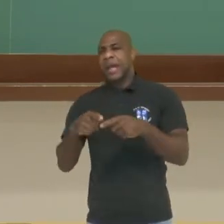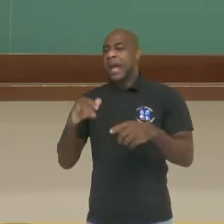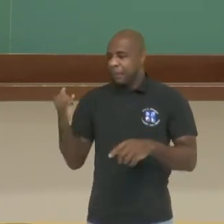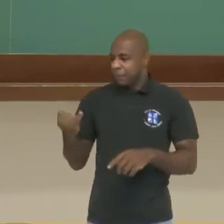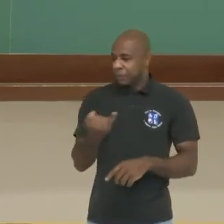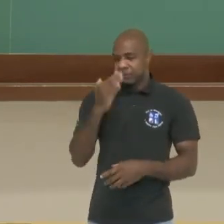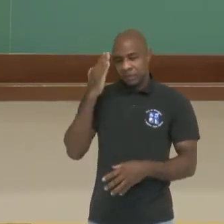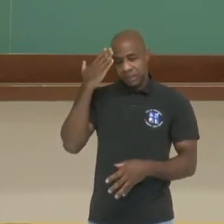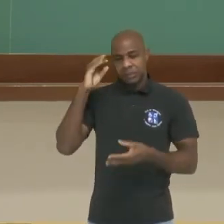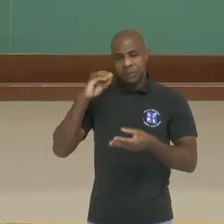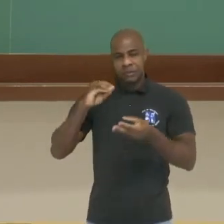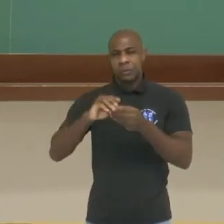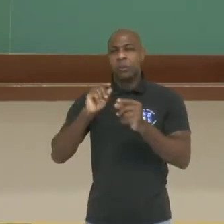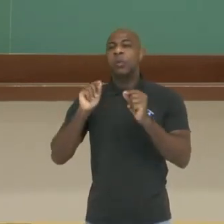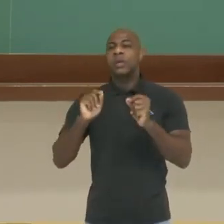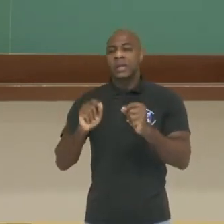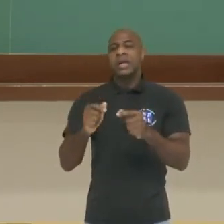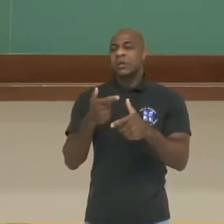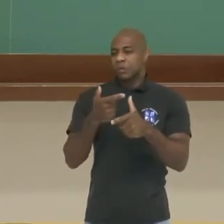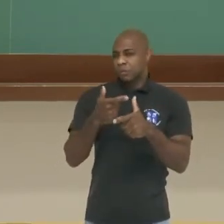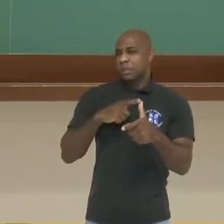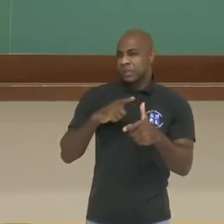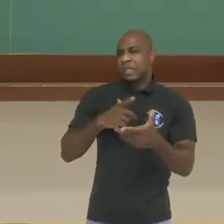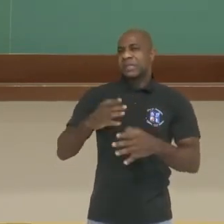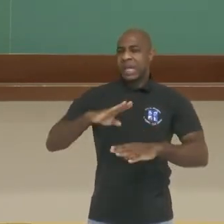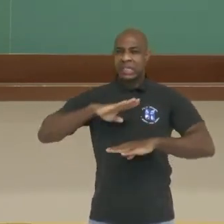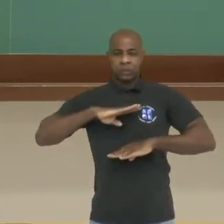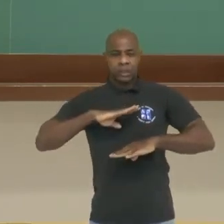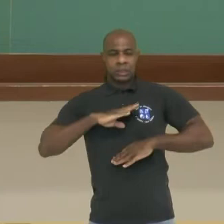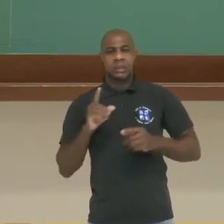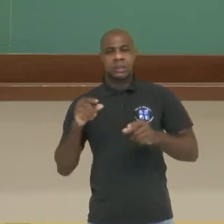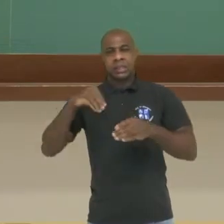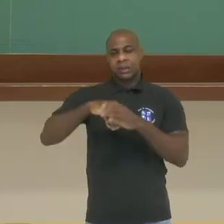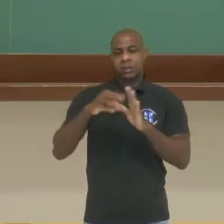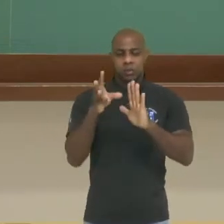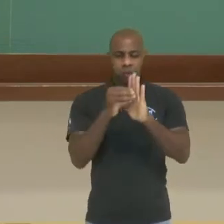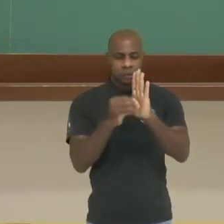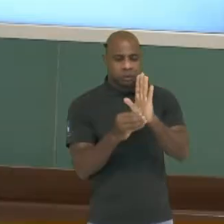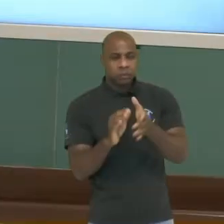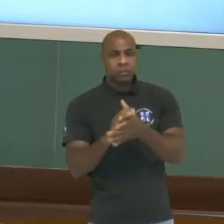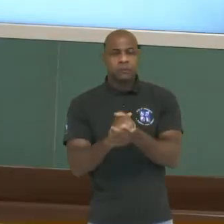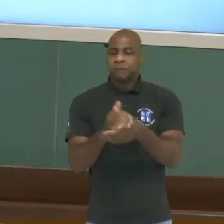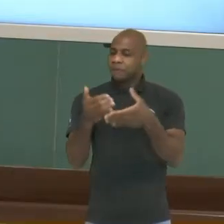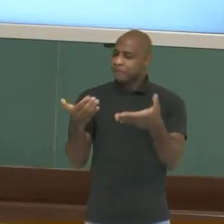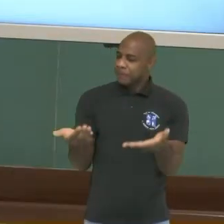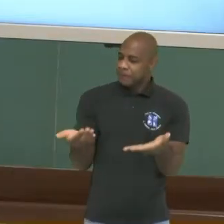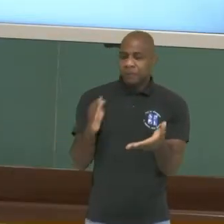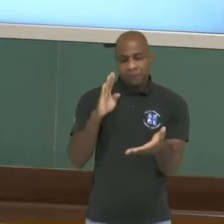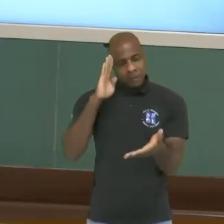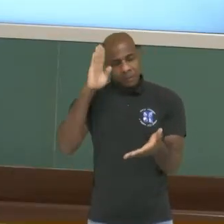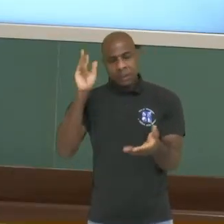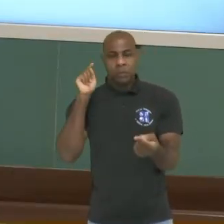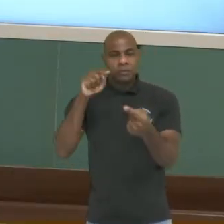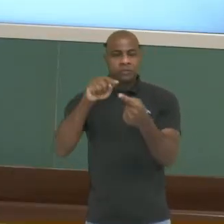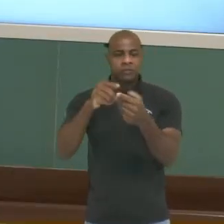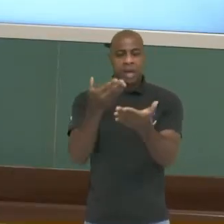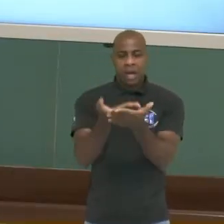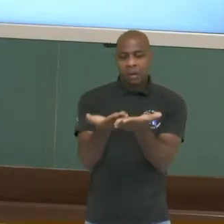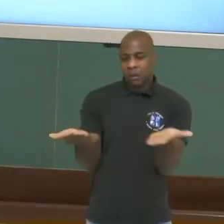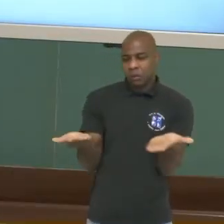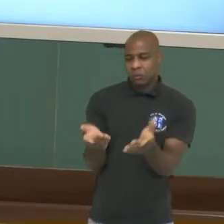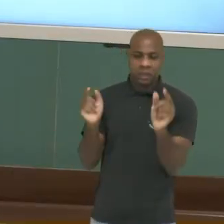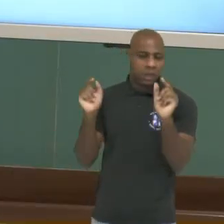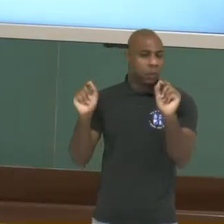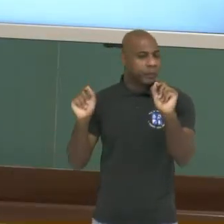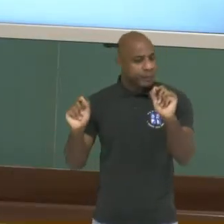compreensão dos problemas que cercam esses conteúdos. Então o nosso principal objetivo na nossa aula de